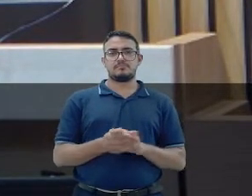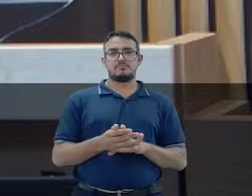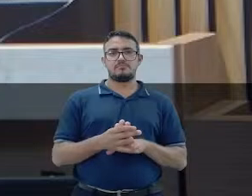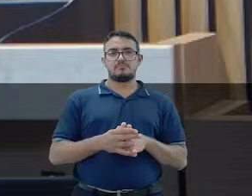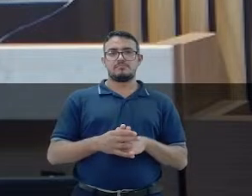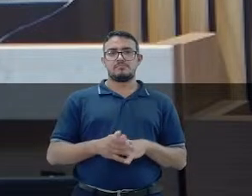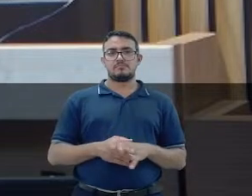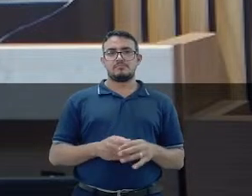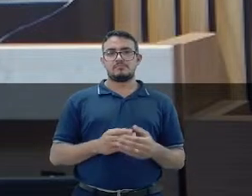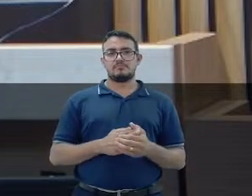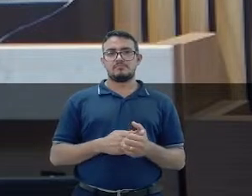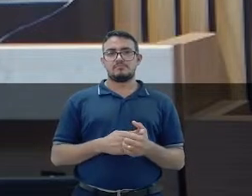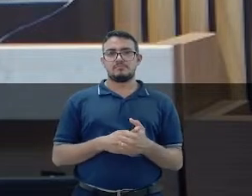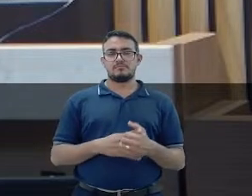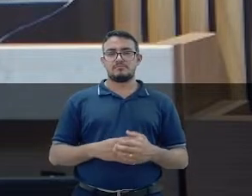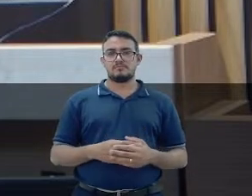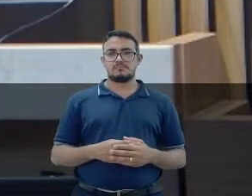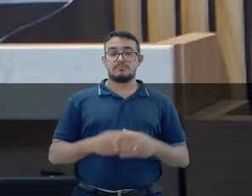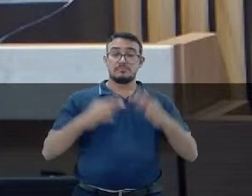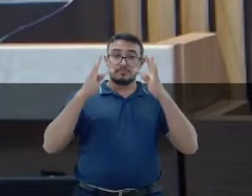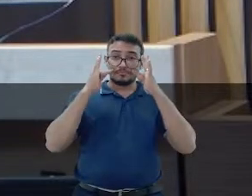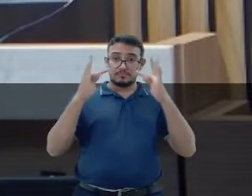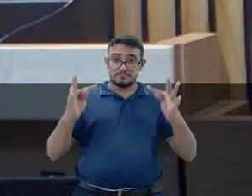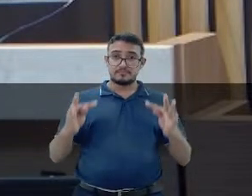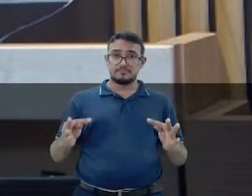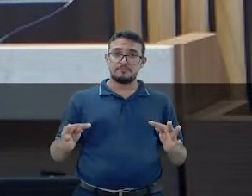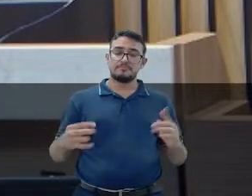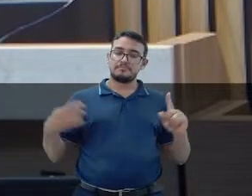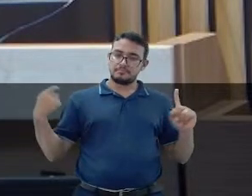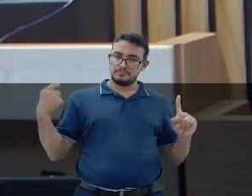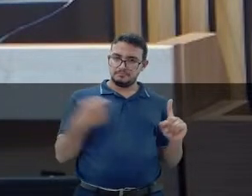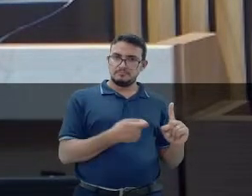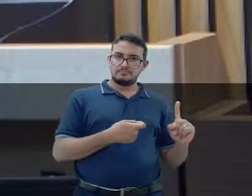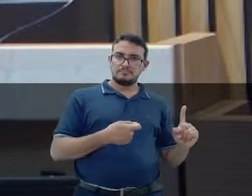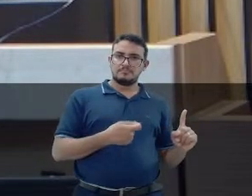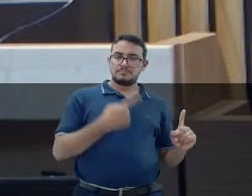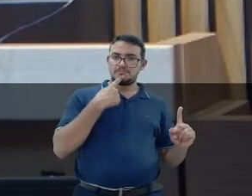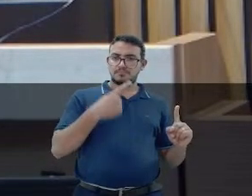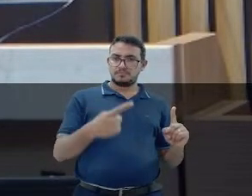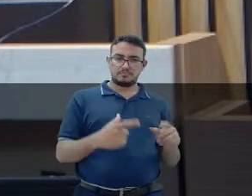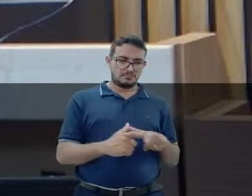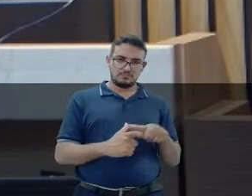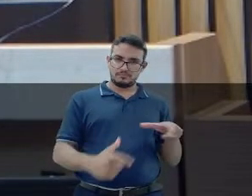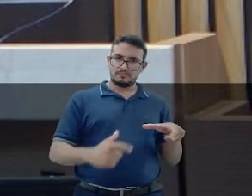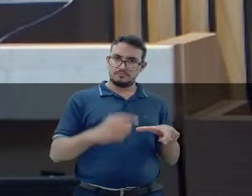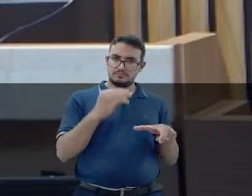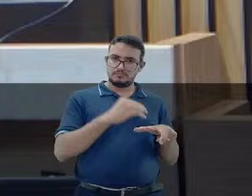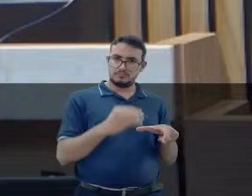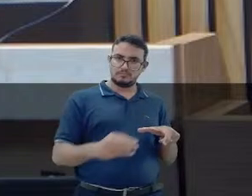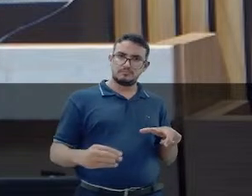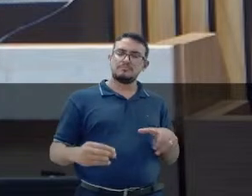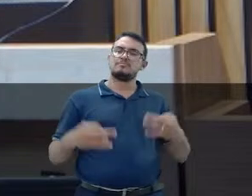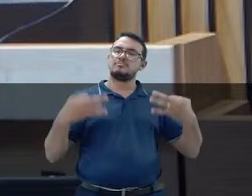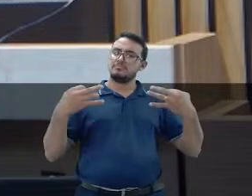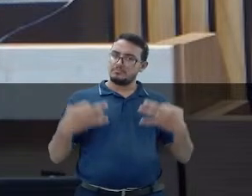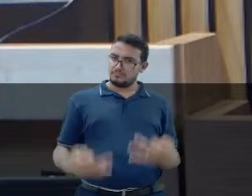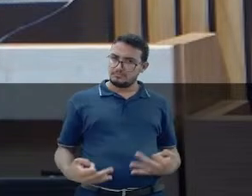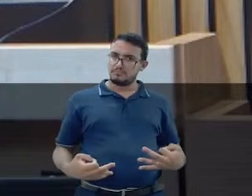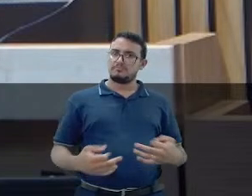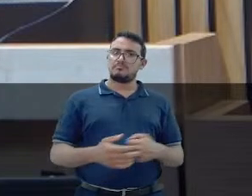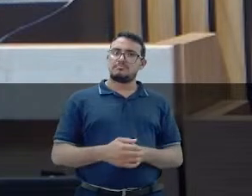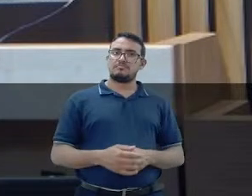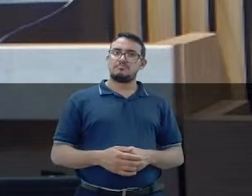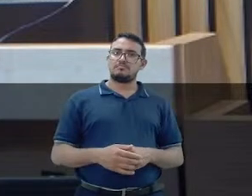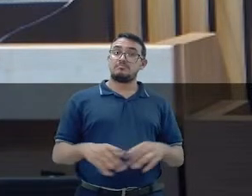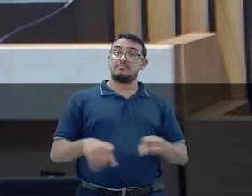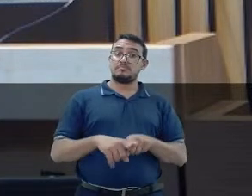Com efeito, a própria testemunha indicada pelo reclamante esclareceu que o ponto era devidamente registrado, inclusive nos